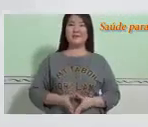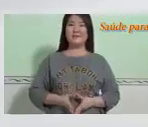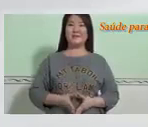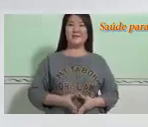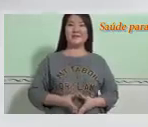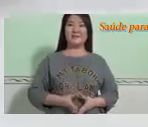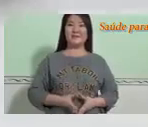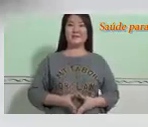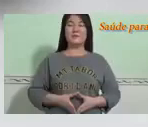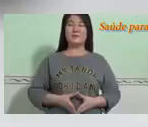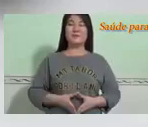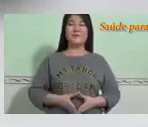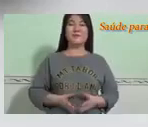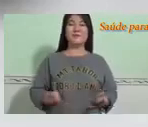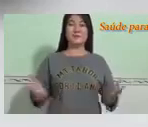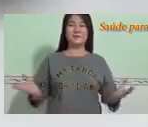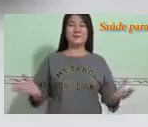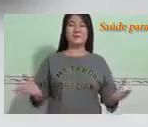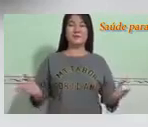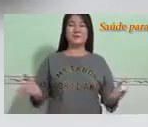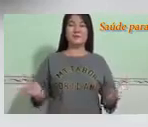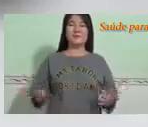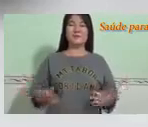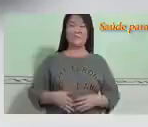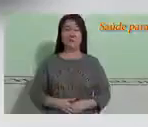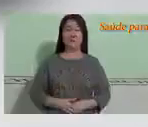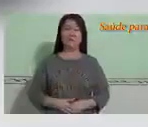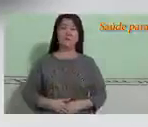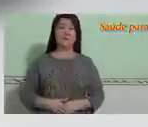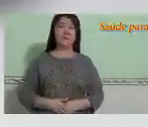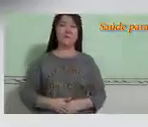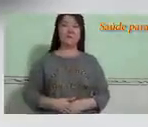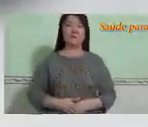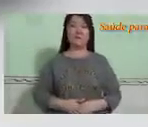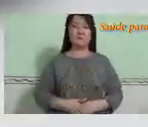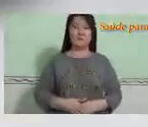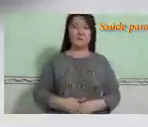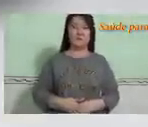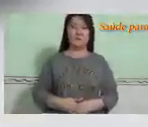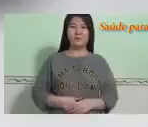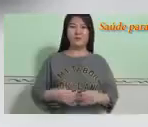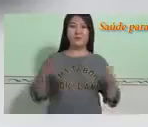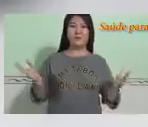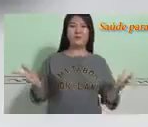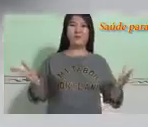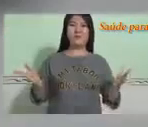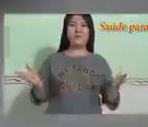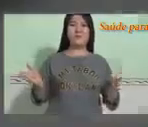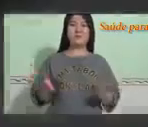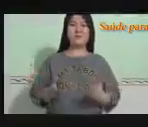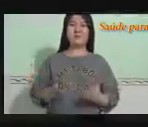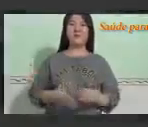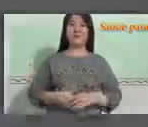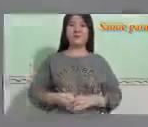Um ponto REME acento agudo DIOS e os remédios para a fibrose cística são utilizados com o objetivo de